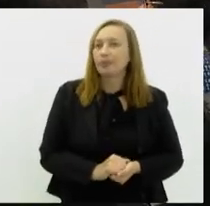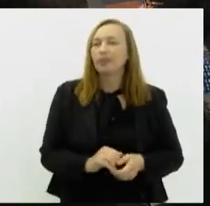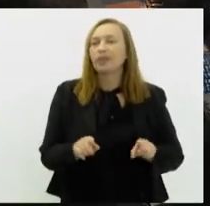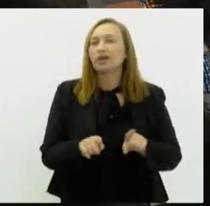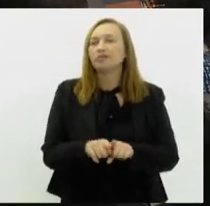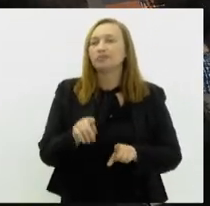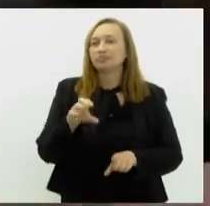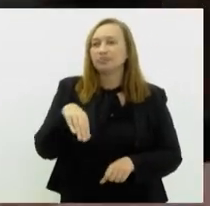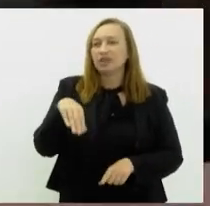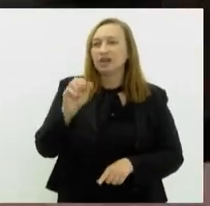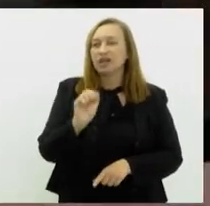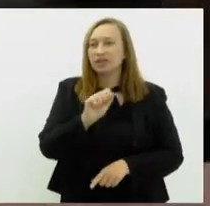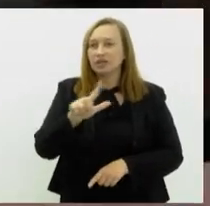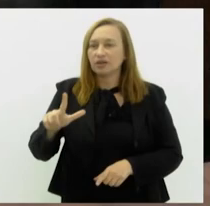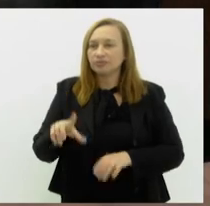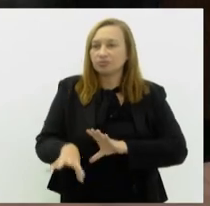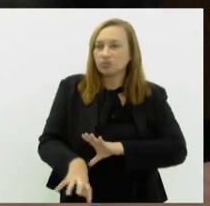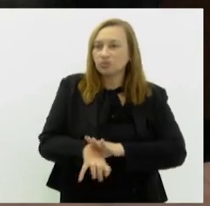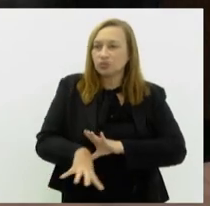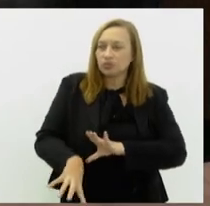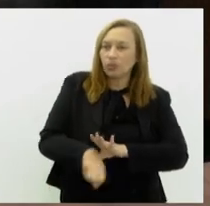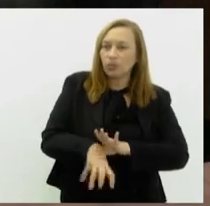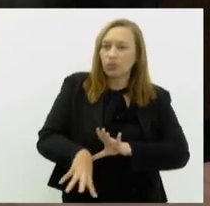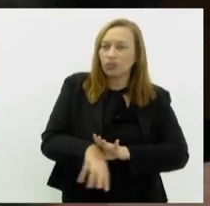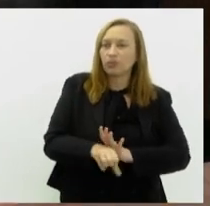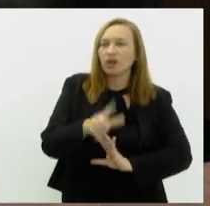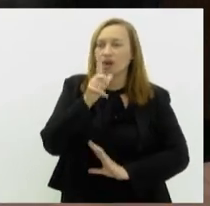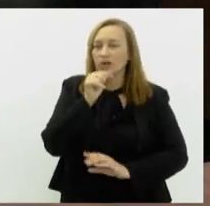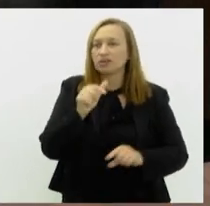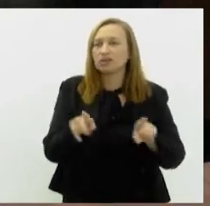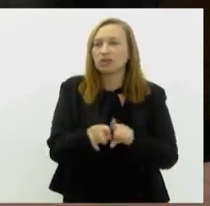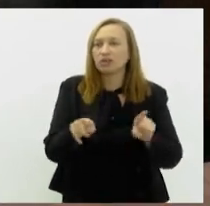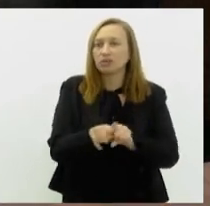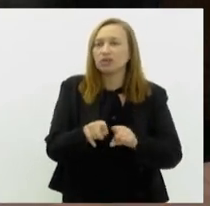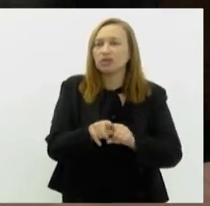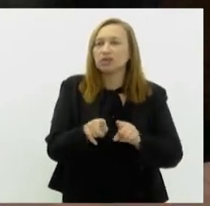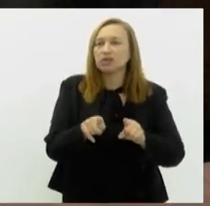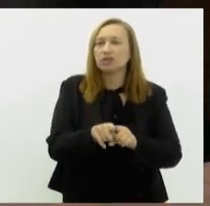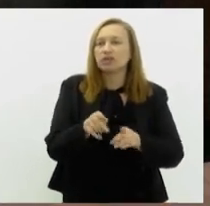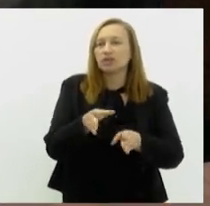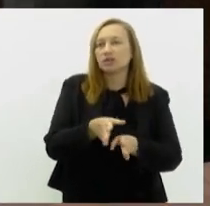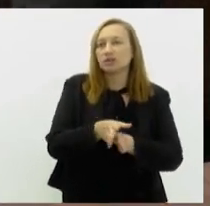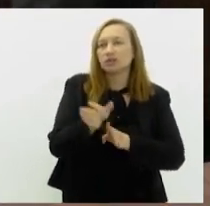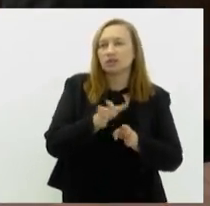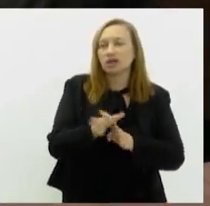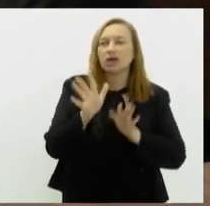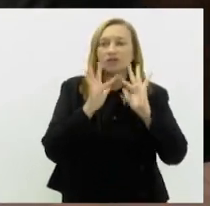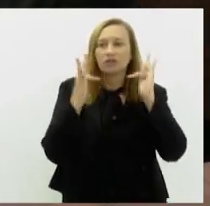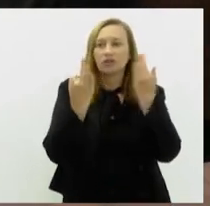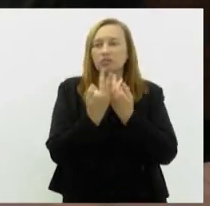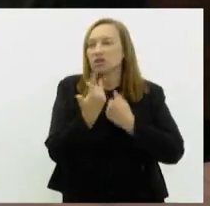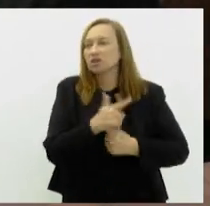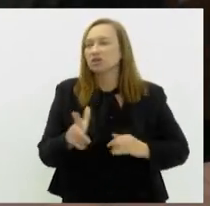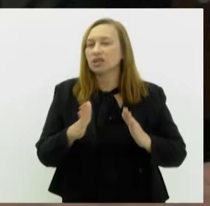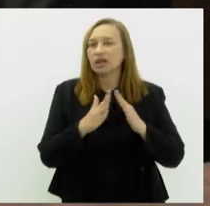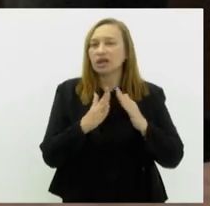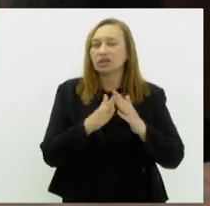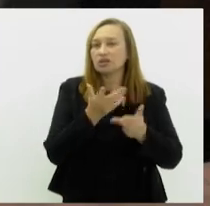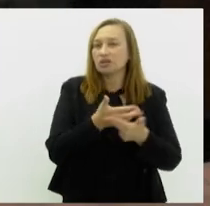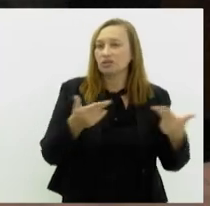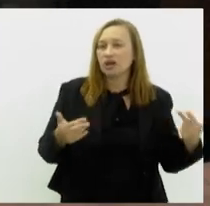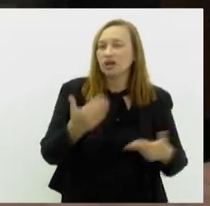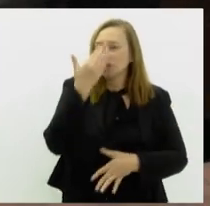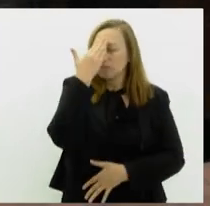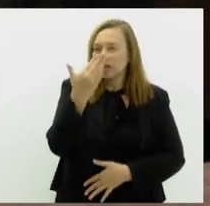canais de drenagem, canais de águas, e também para auxiliar as famílias que ainda estão abrigadas, que são muitas famílias na minha cidade.